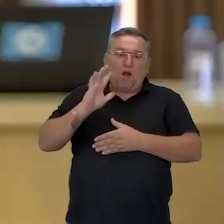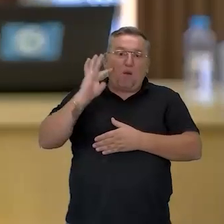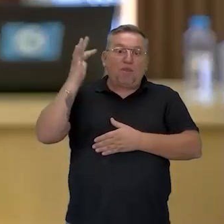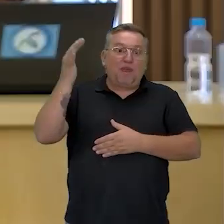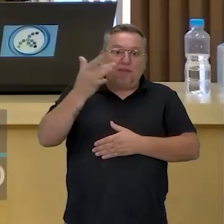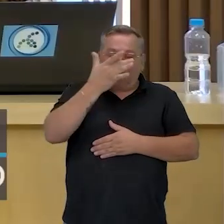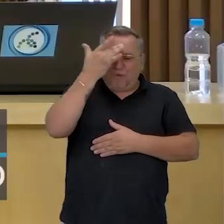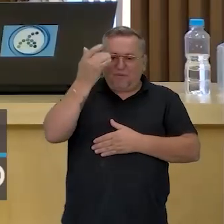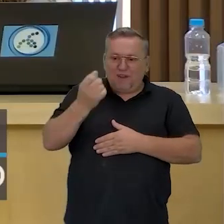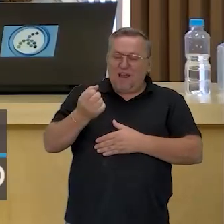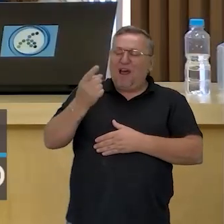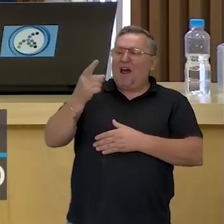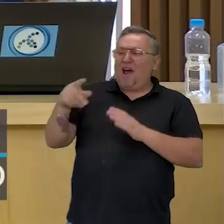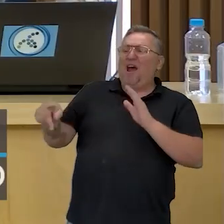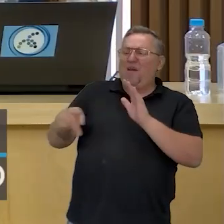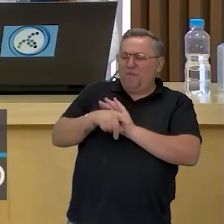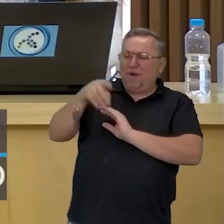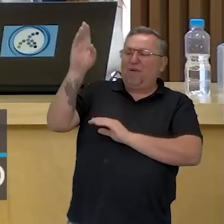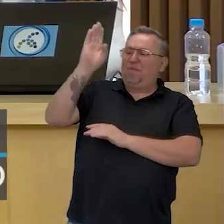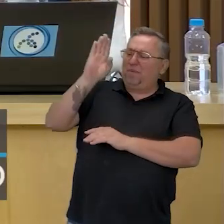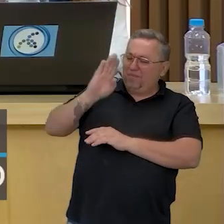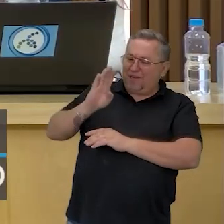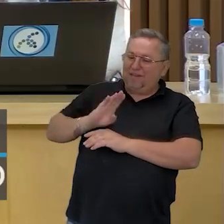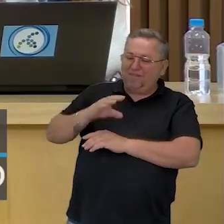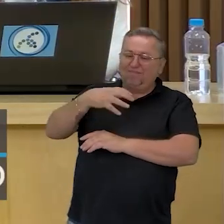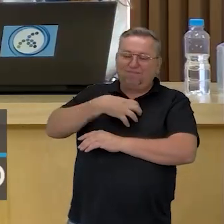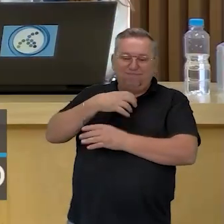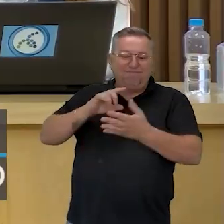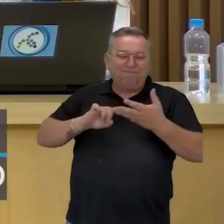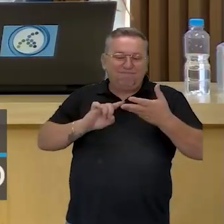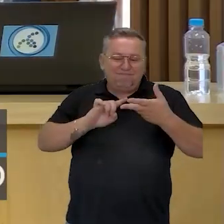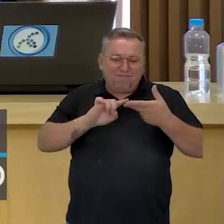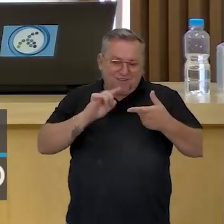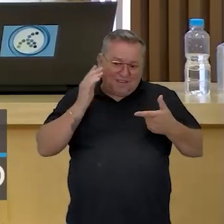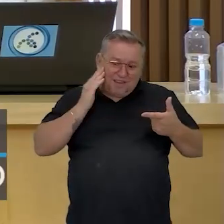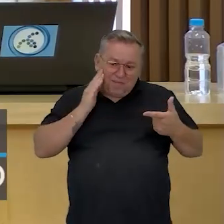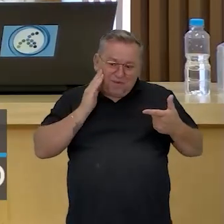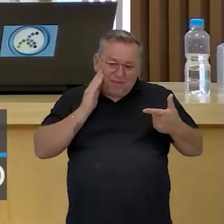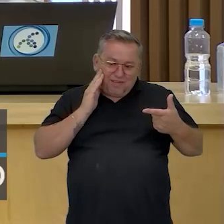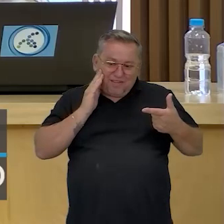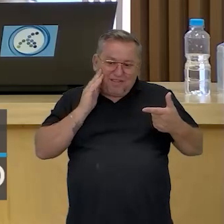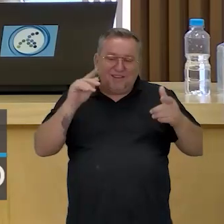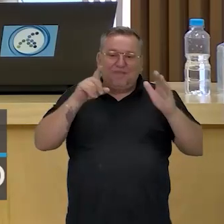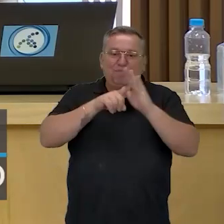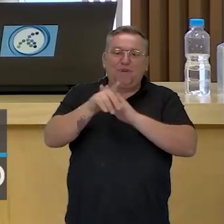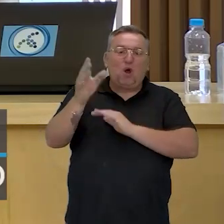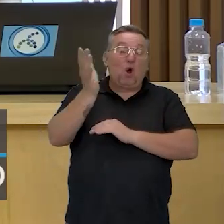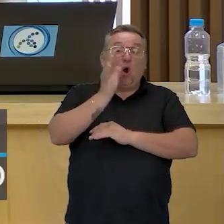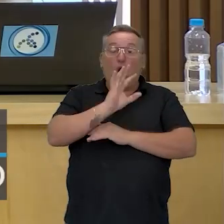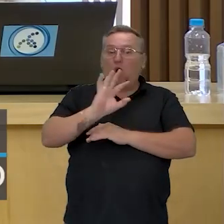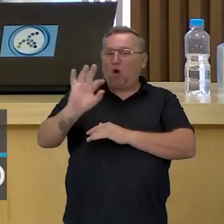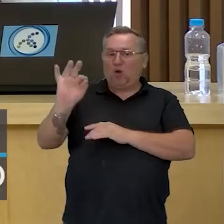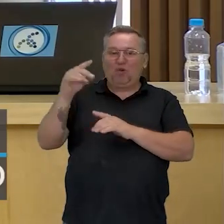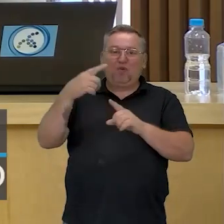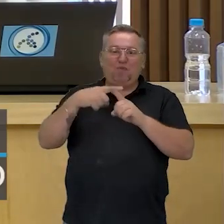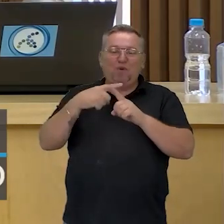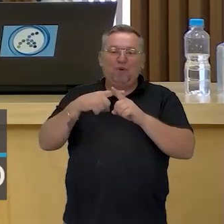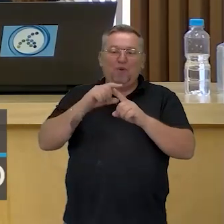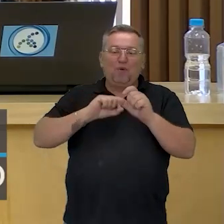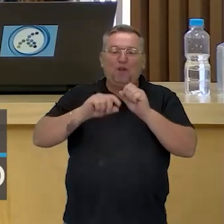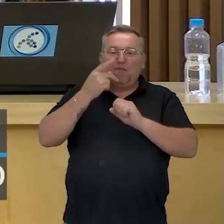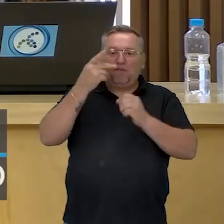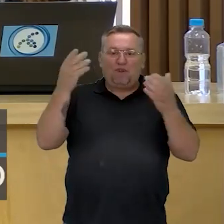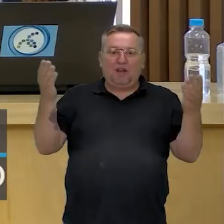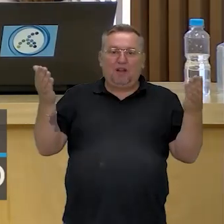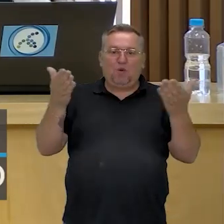fala, isso tem cara de Brasil. Essas 3 identidades, vamos lá. Olha, essa é uma pergunta ótima, né? O que eu vou dizer